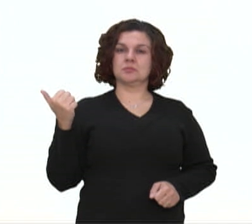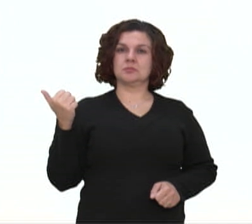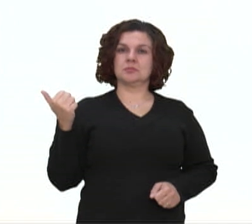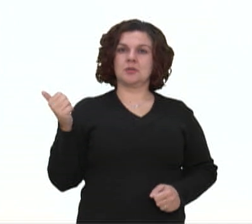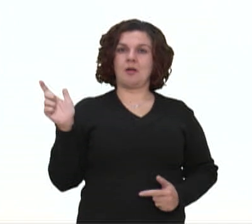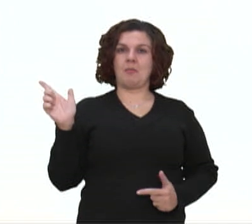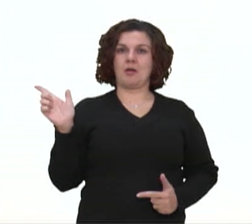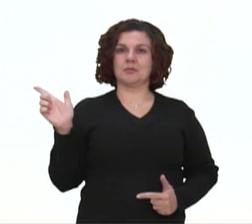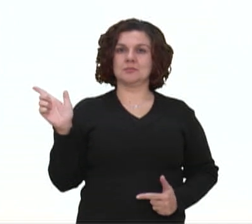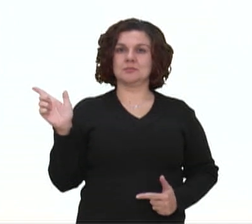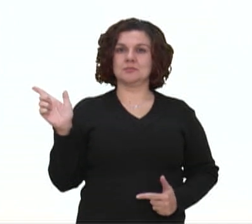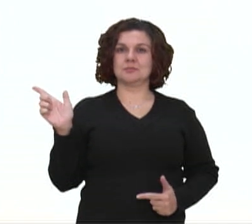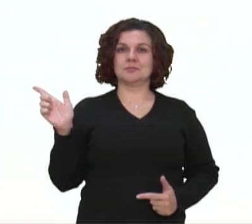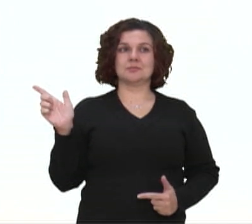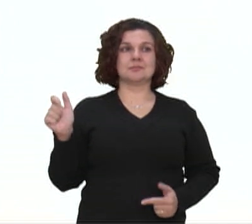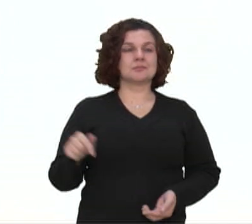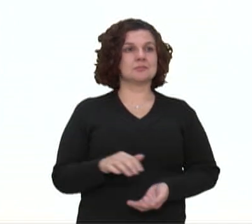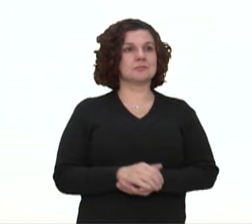Olha lá.